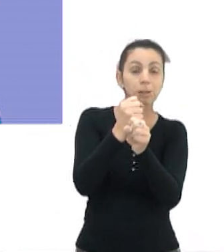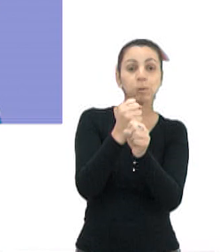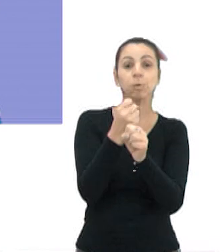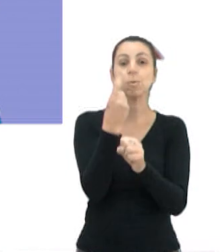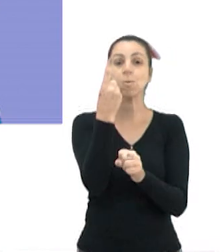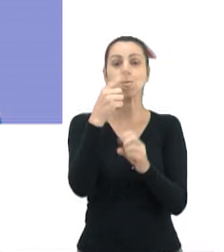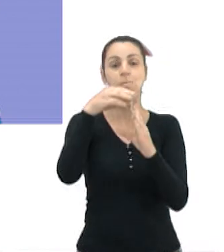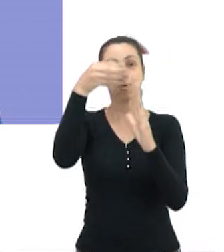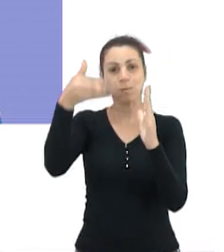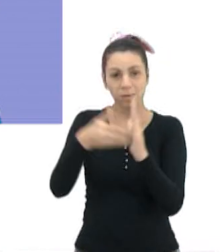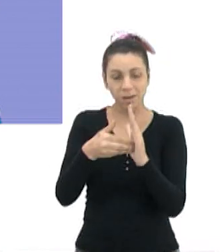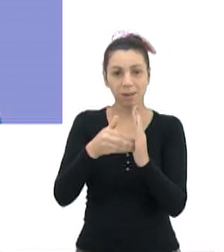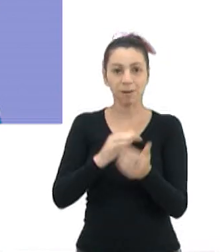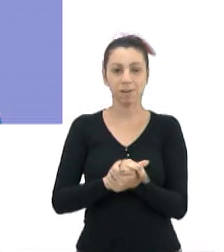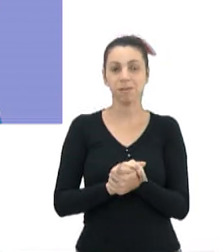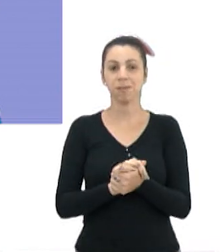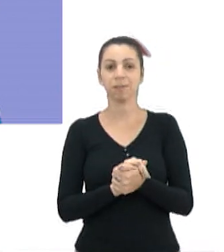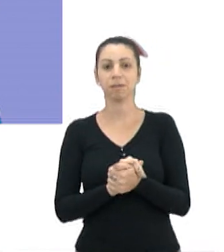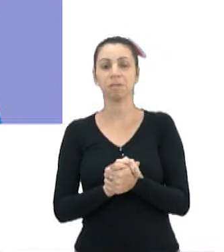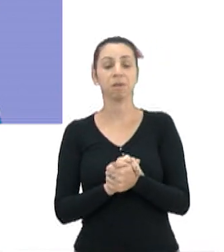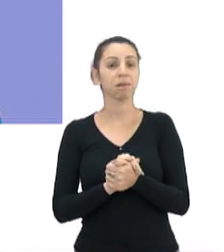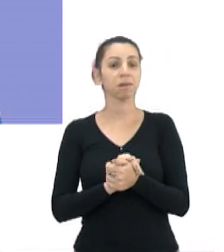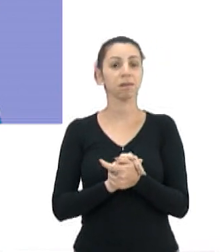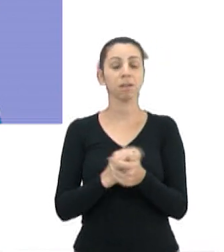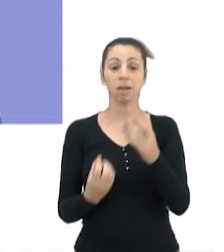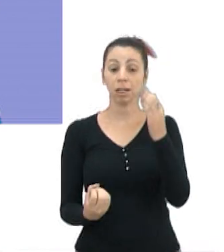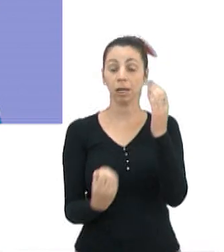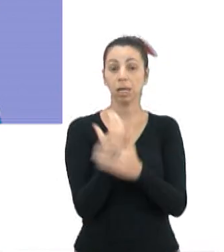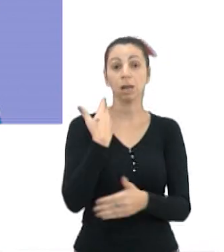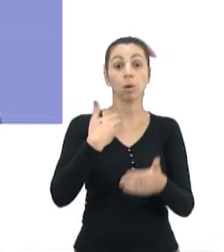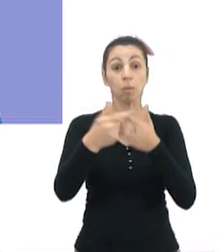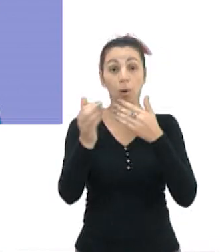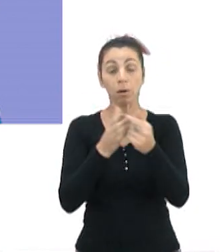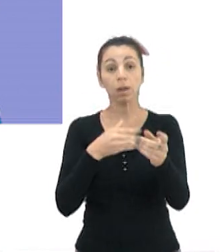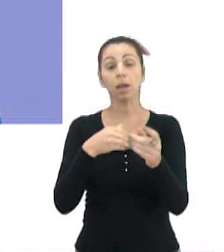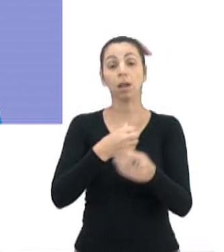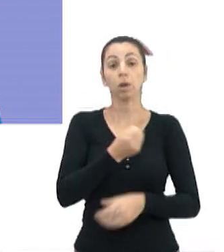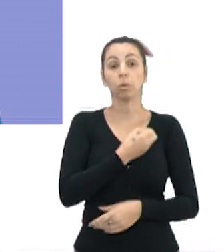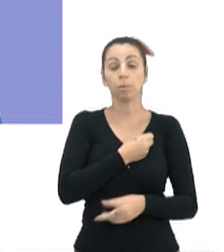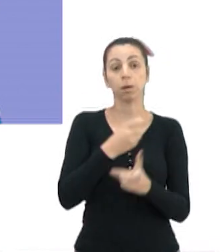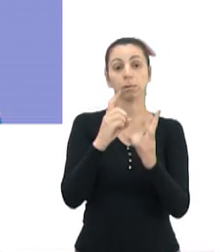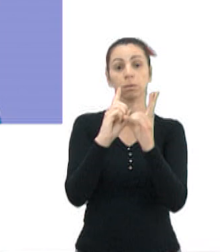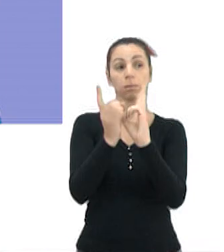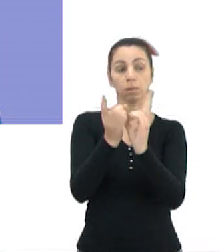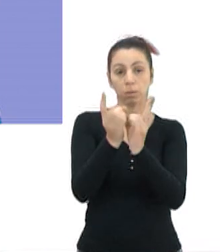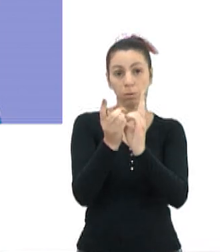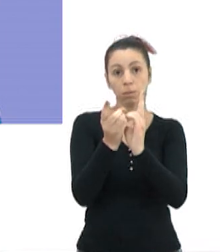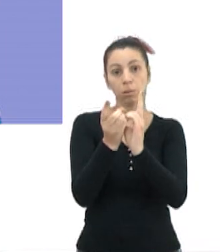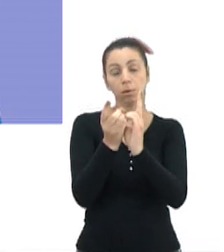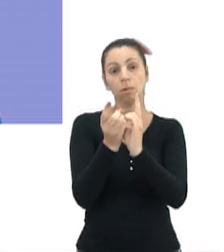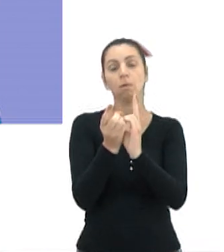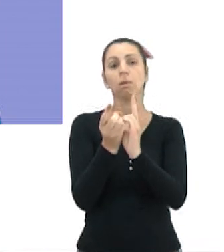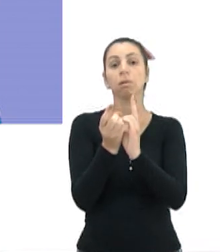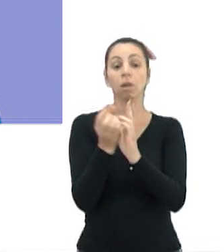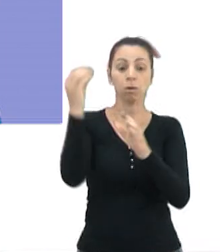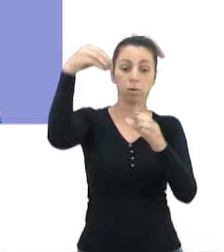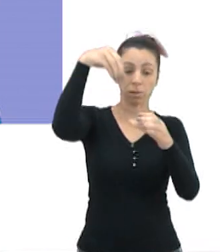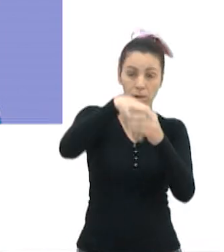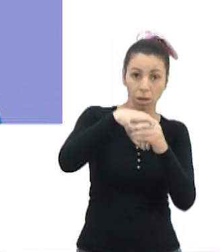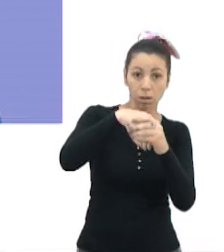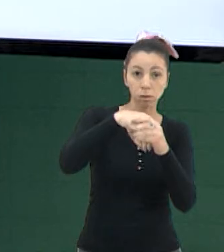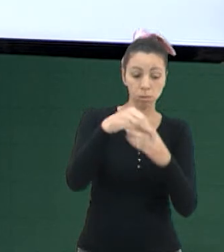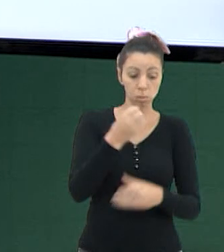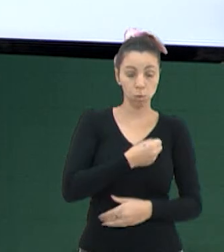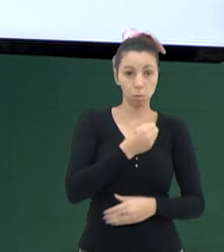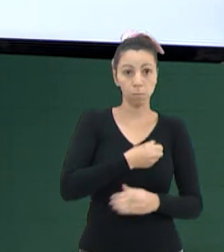determina qualquer número ímpar, desde que esse número desconhecido pertença ao conjunto dos números inteiros. Lembra os